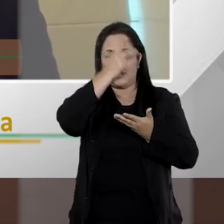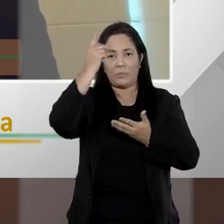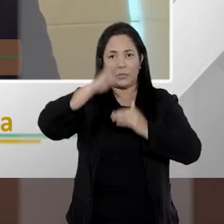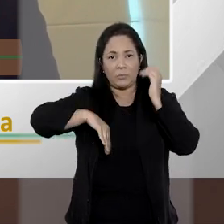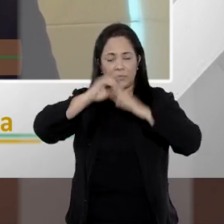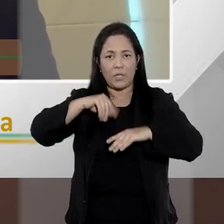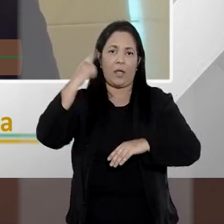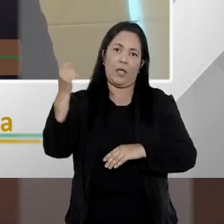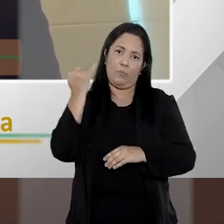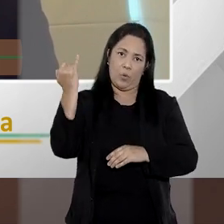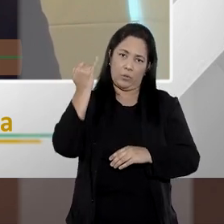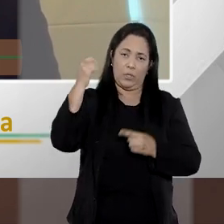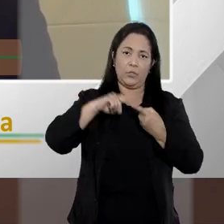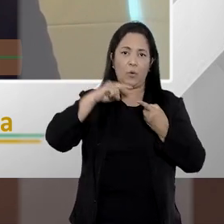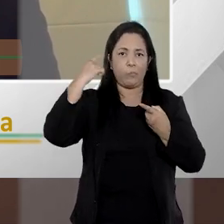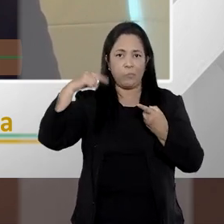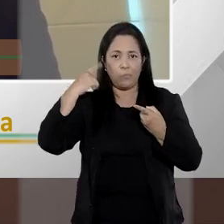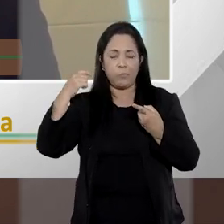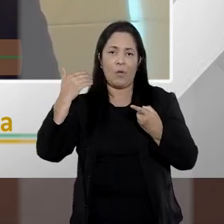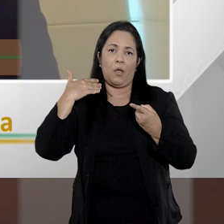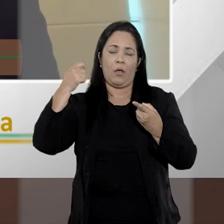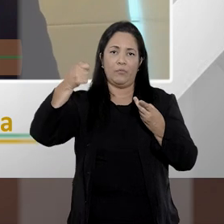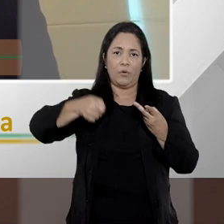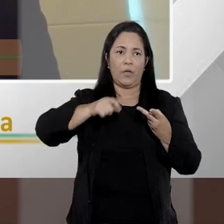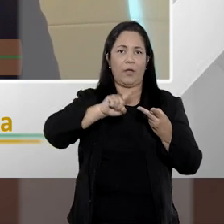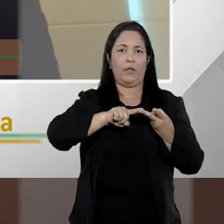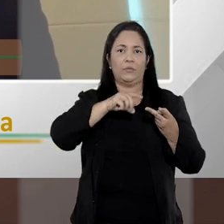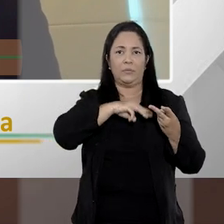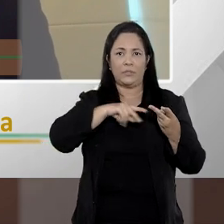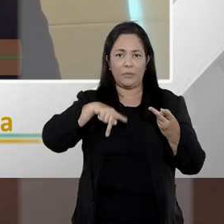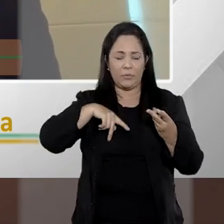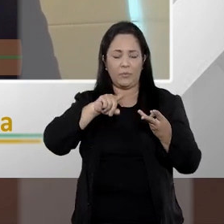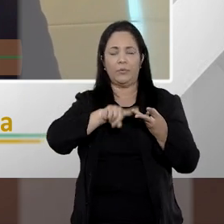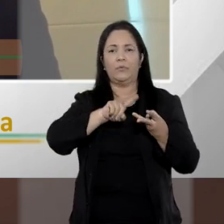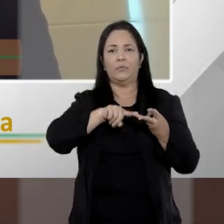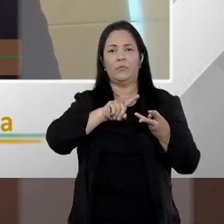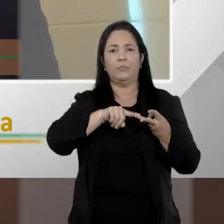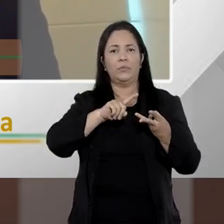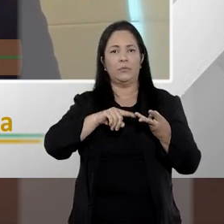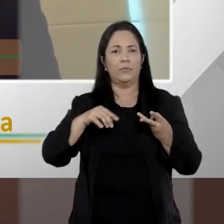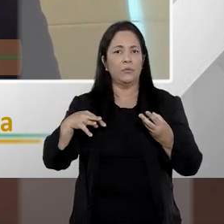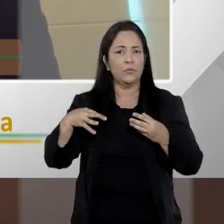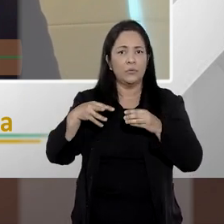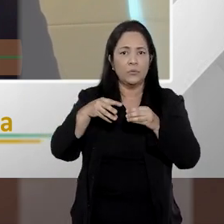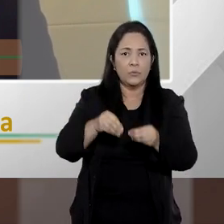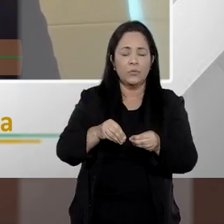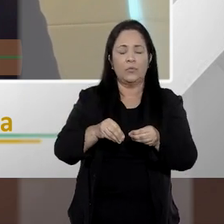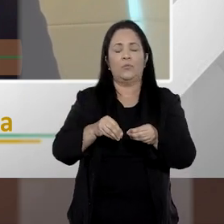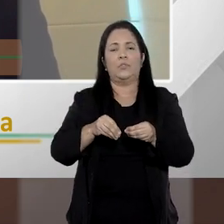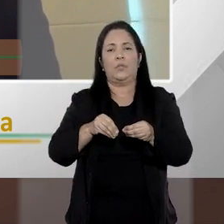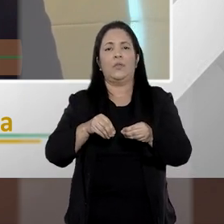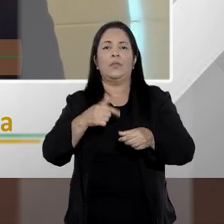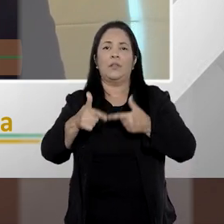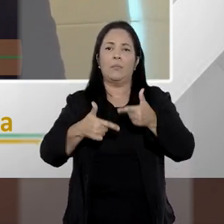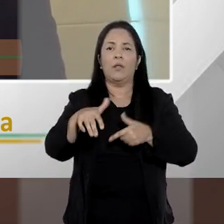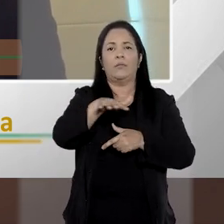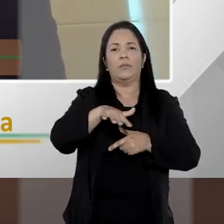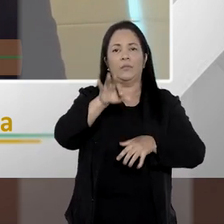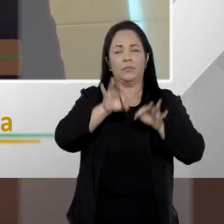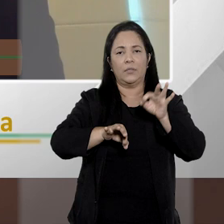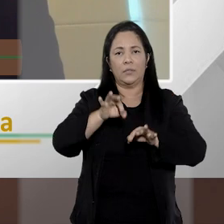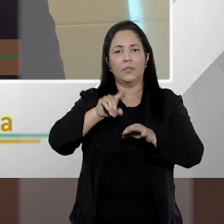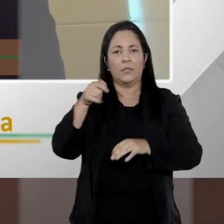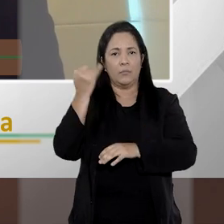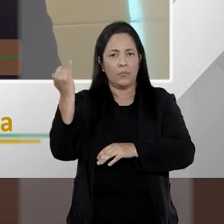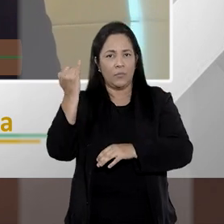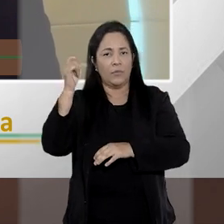promotores, advogados, juízes, defensores públicos, o Estado como um todo acaba